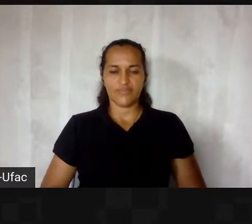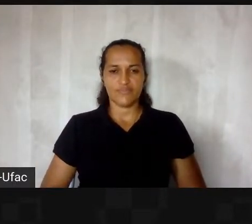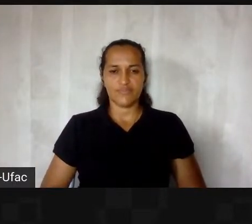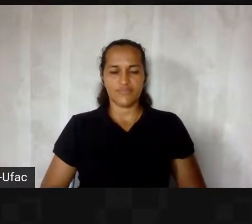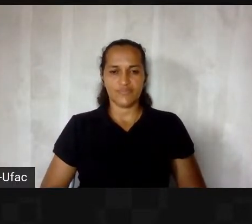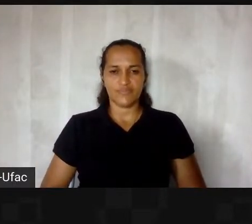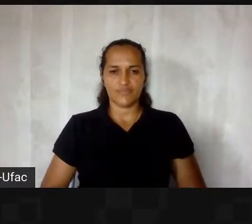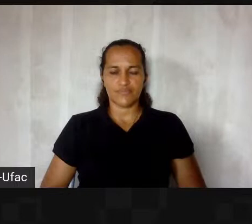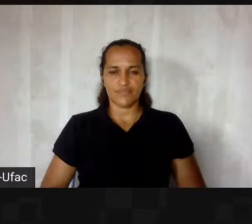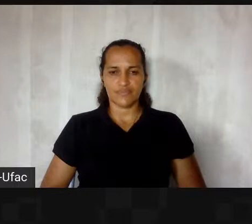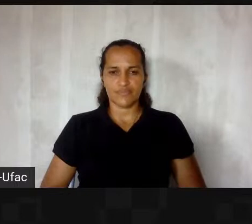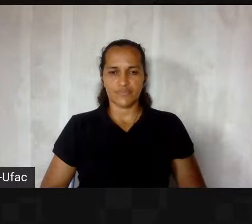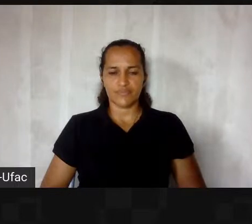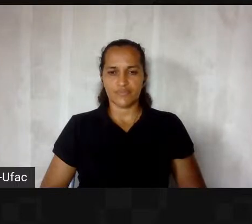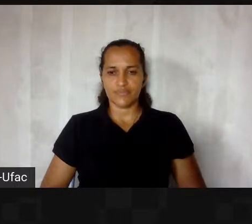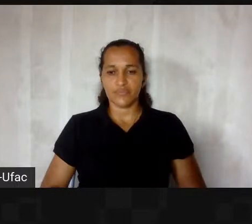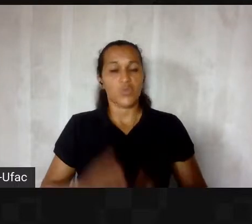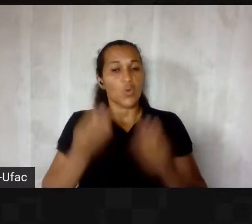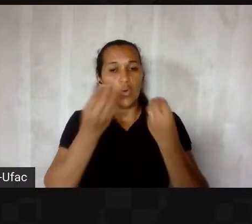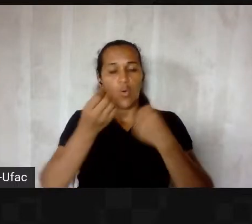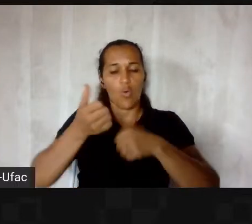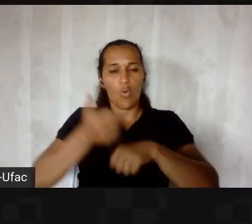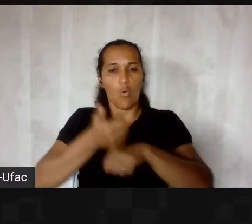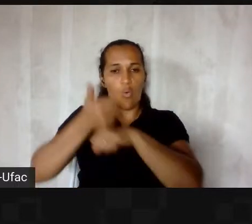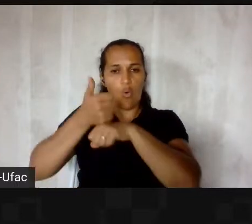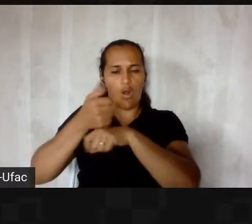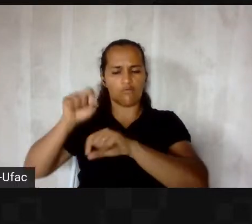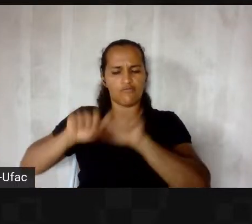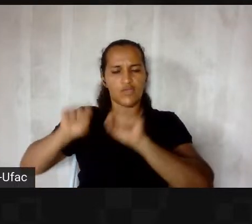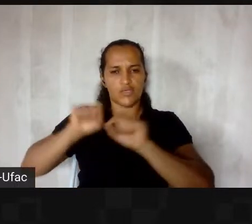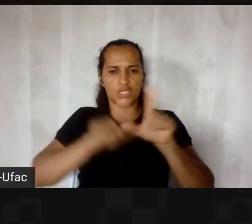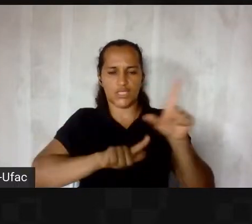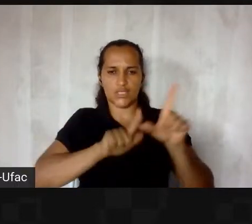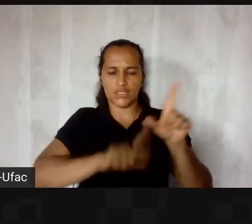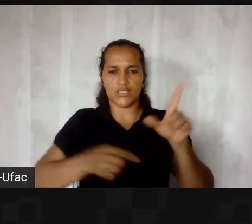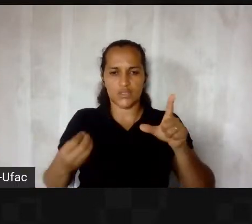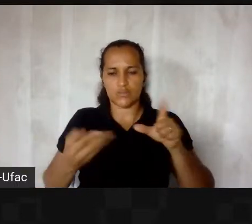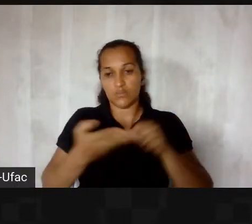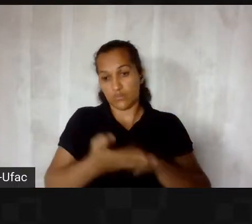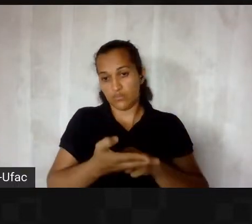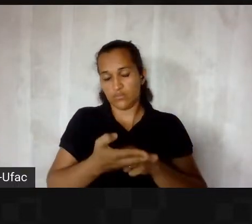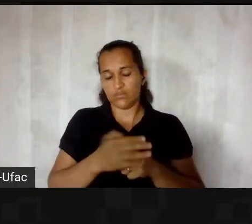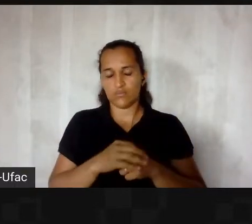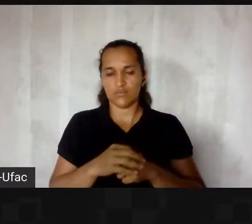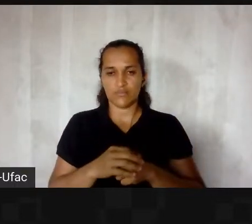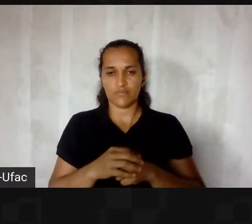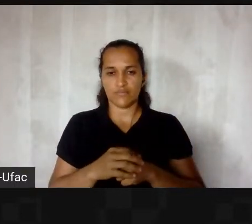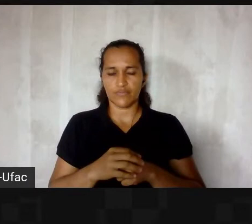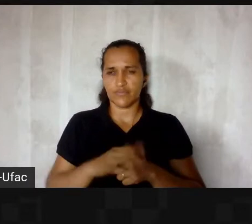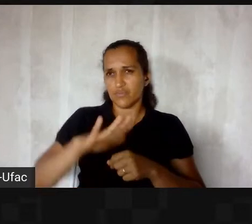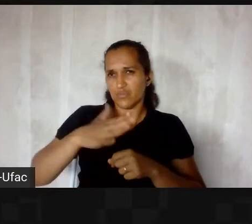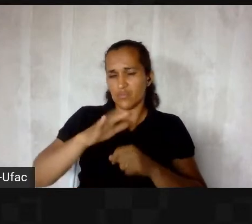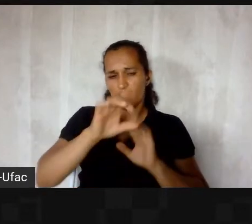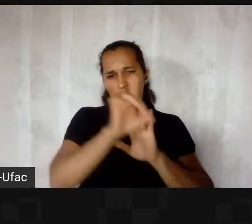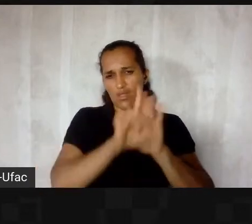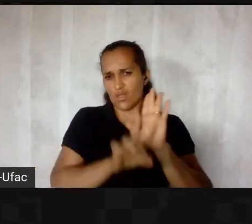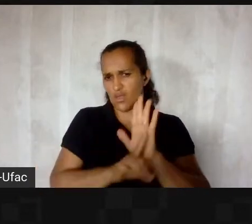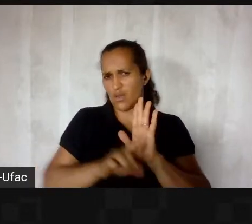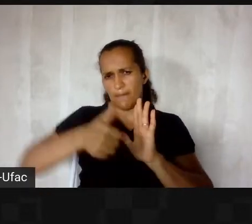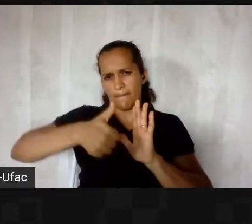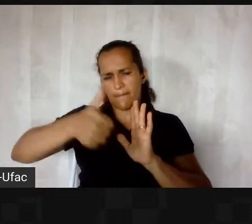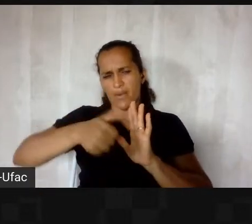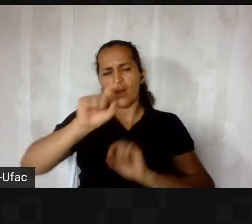da qualificação. Letras ofereceu, durante as primeiras décadas, alguns